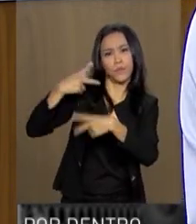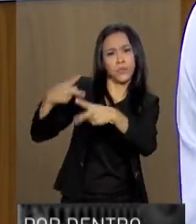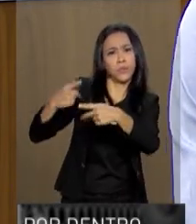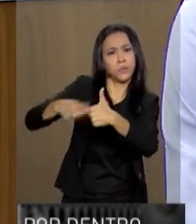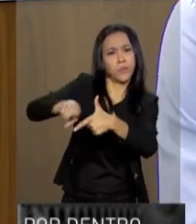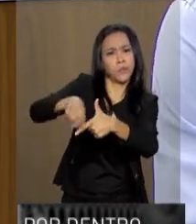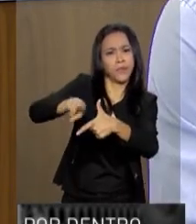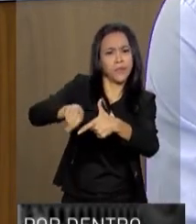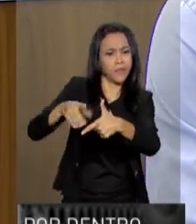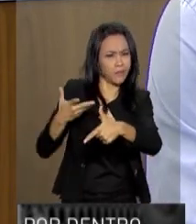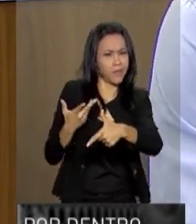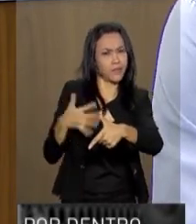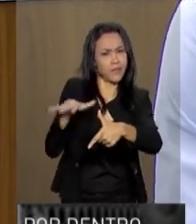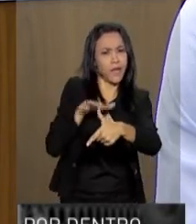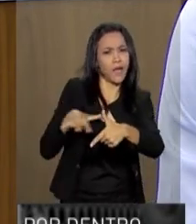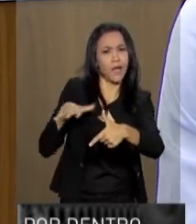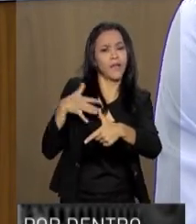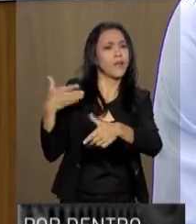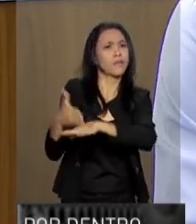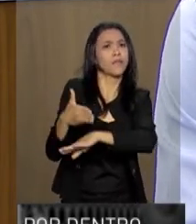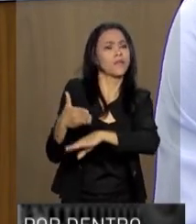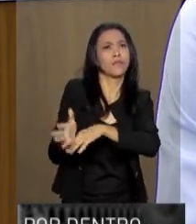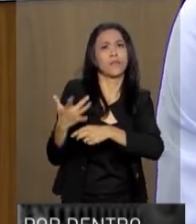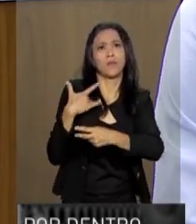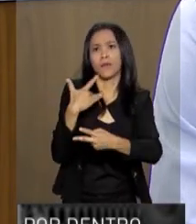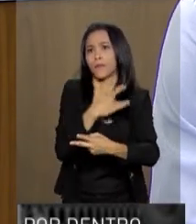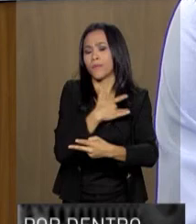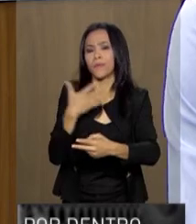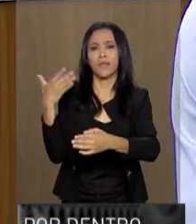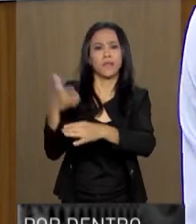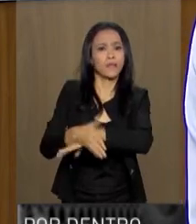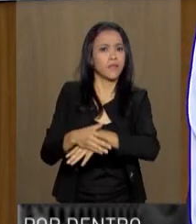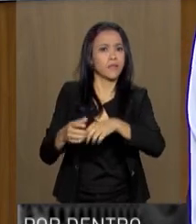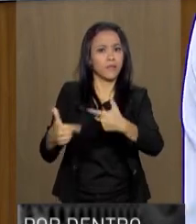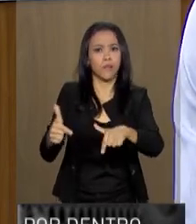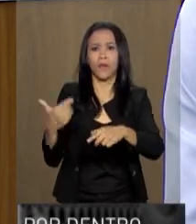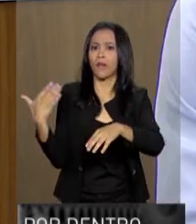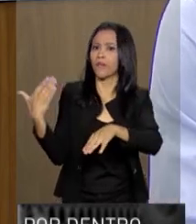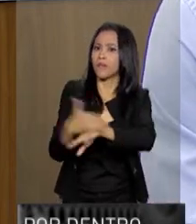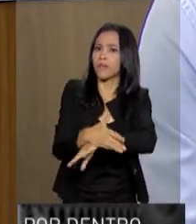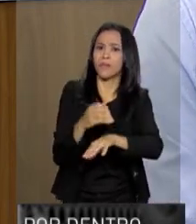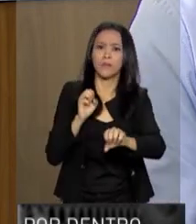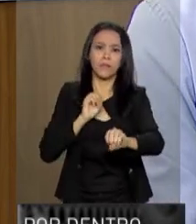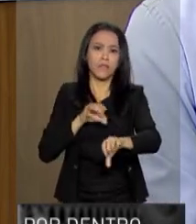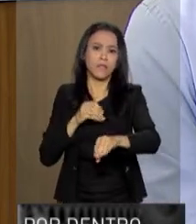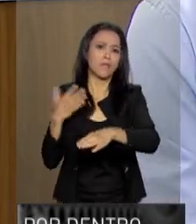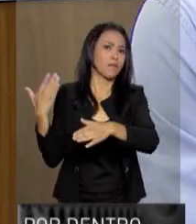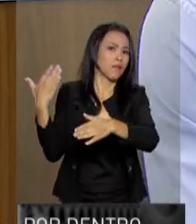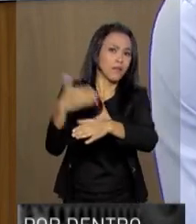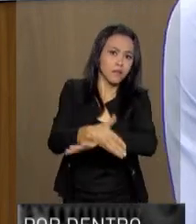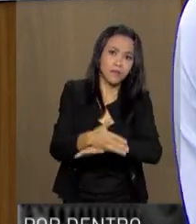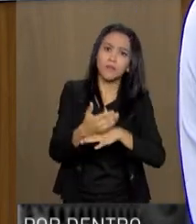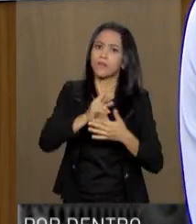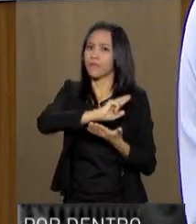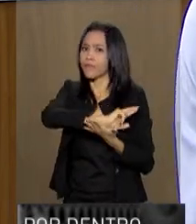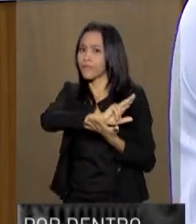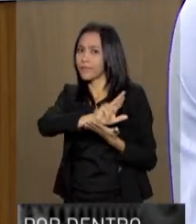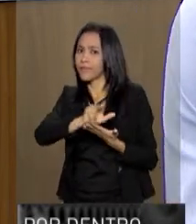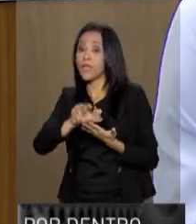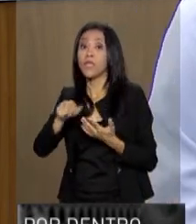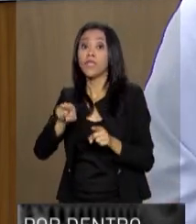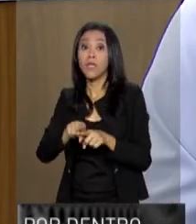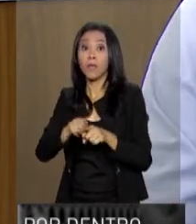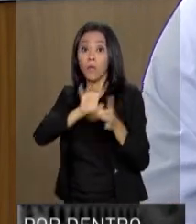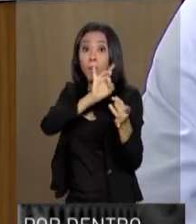com relação ao acesso à saúde ao emprego à renda educação ao êxodo rural que hoje é